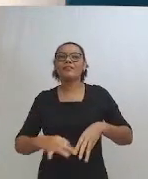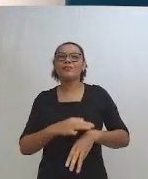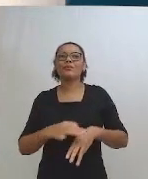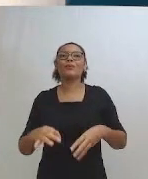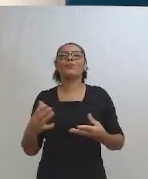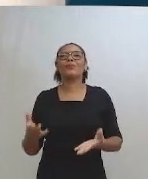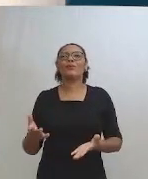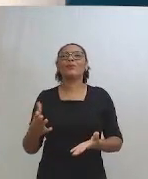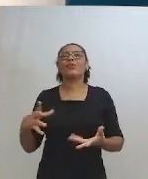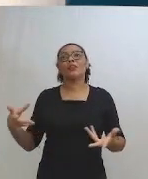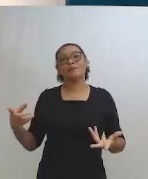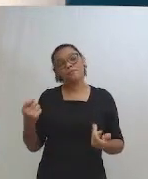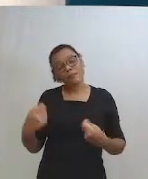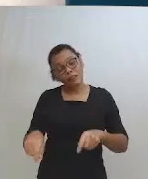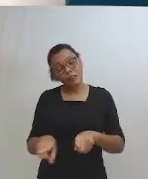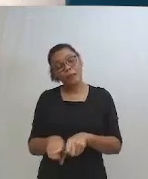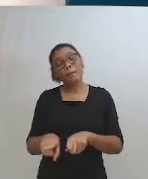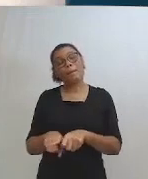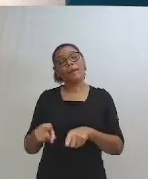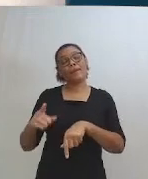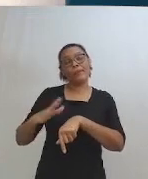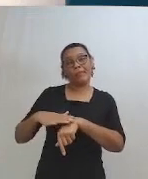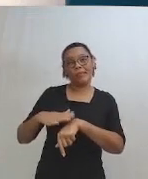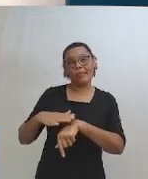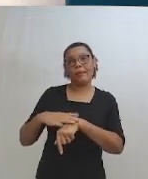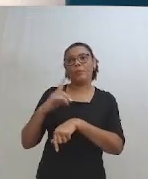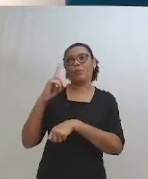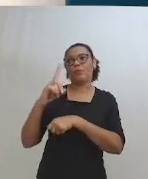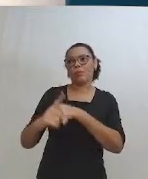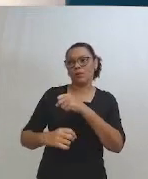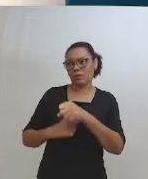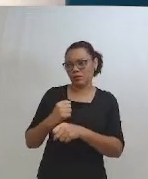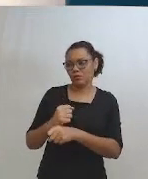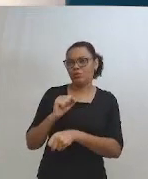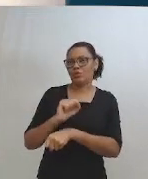considerando o tempo de prisão que já está, e os réus